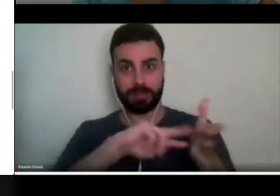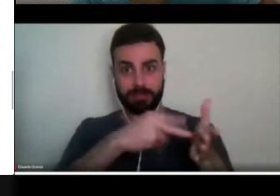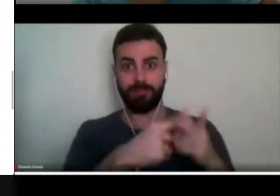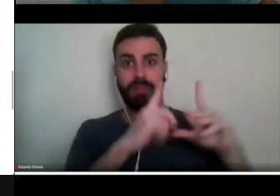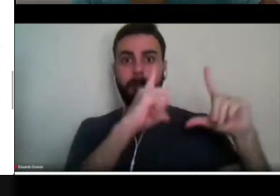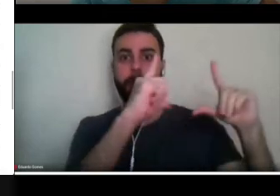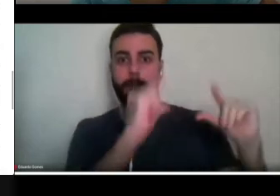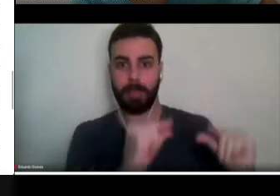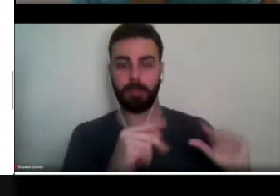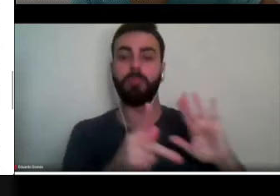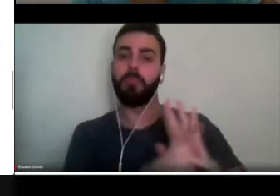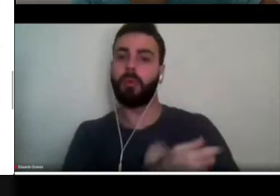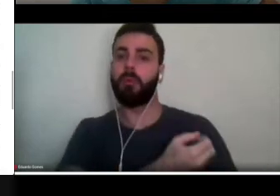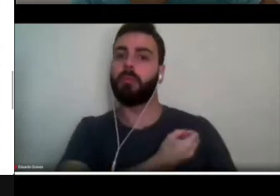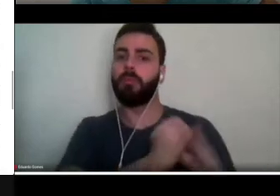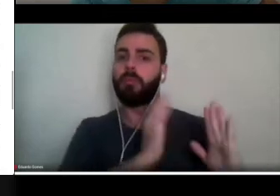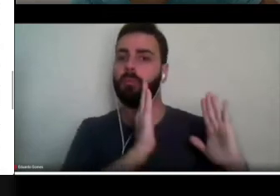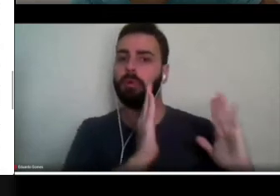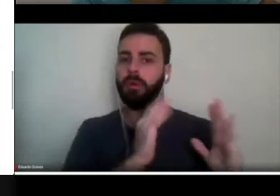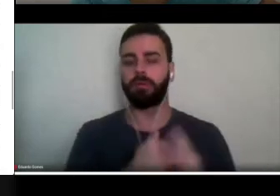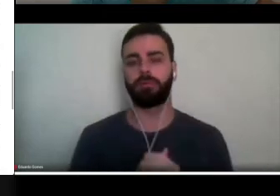Entenderam, gente?